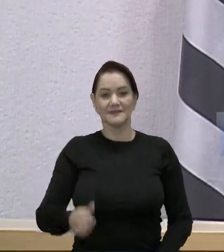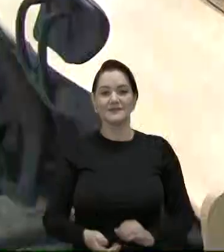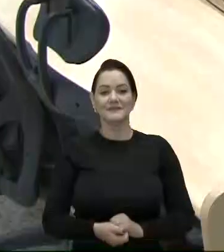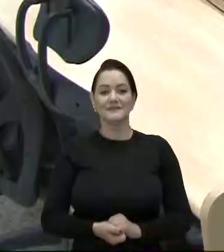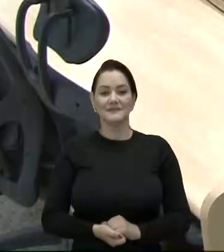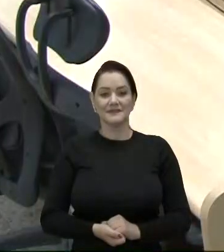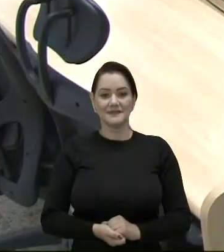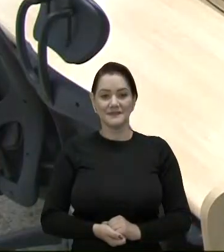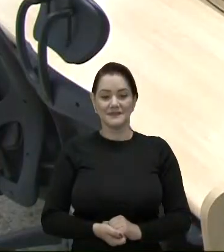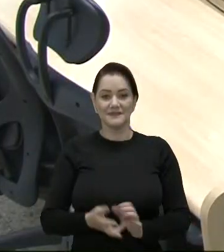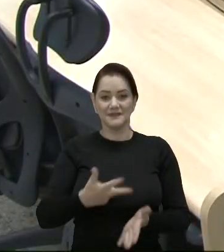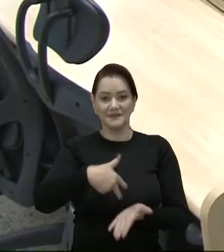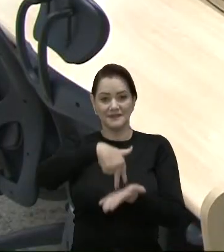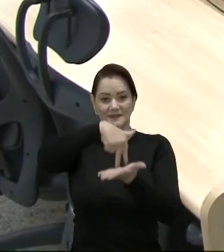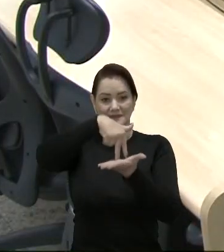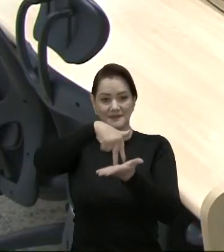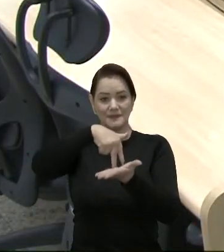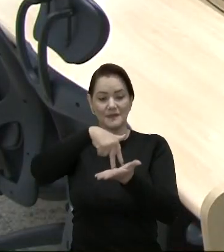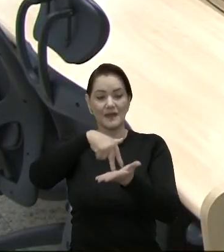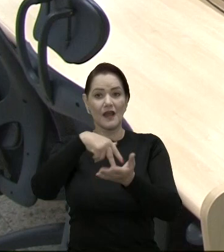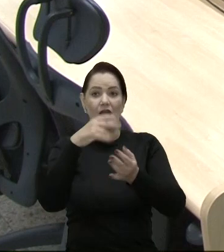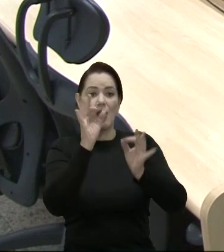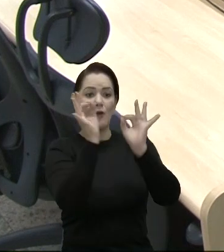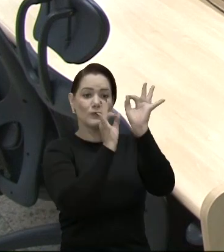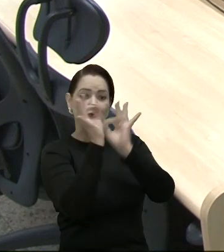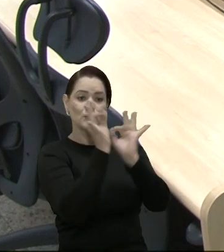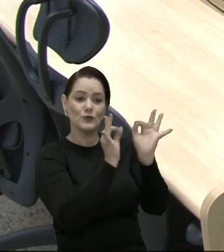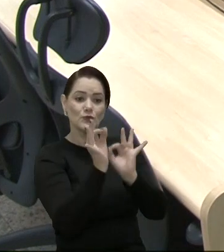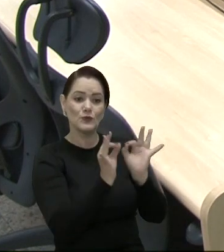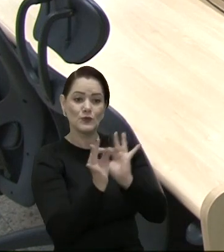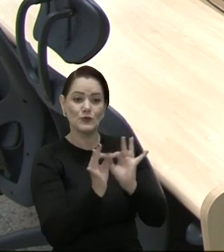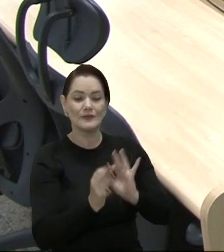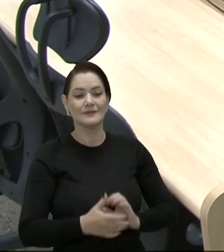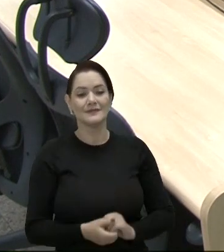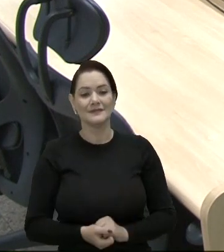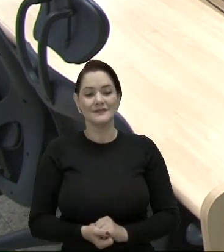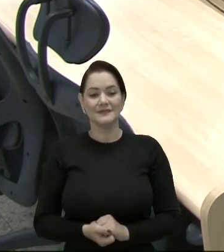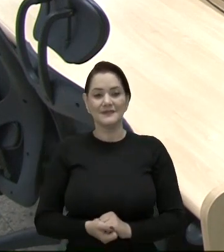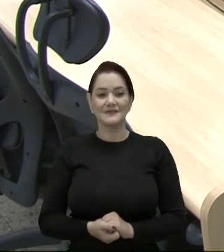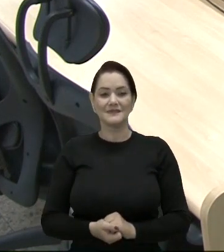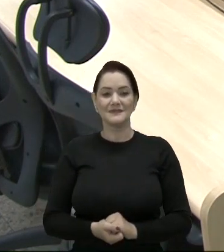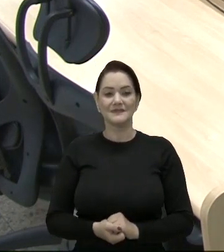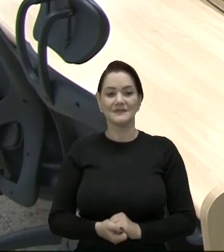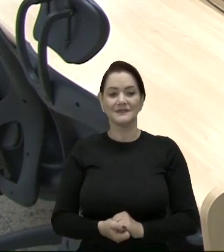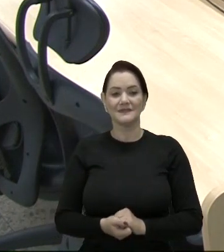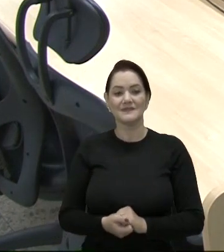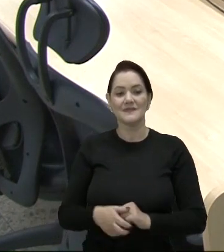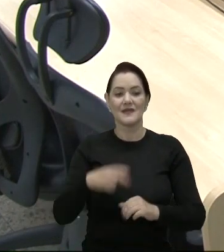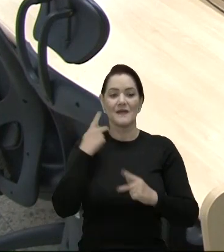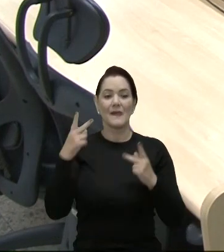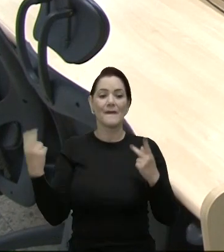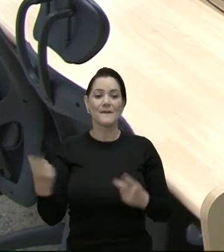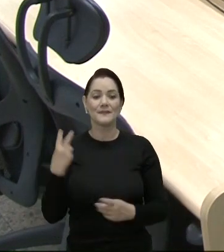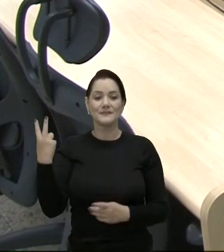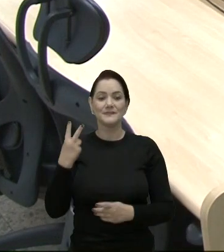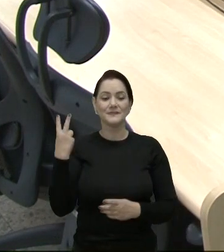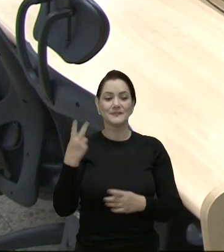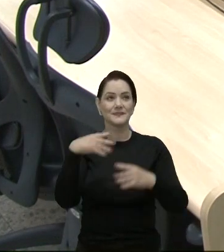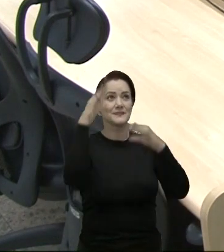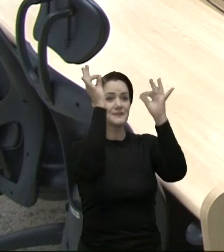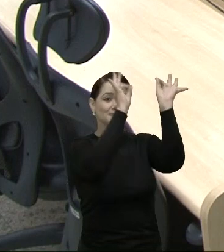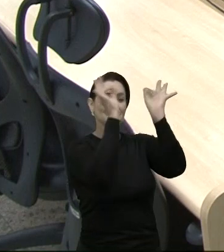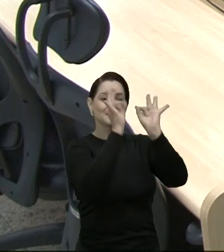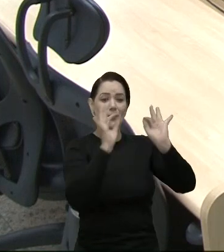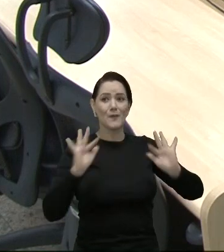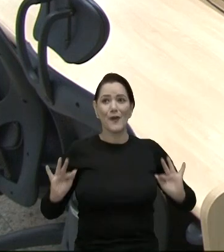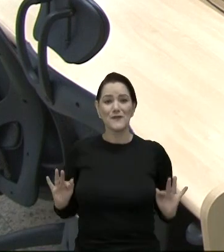Adriana? Adriana é decoradora, né, Adriana? Então, e é o valorizar da decoração. Uma boa festa